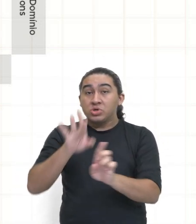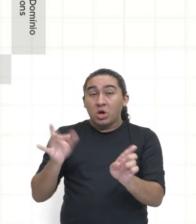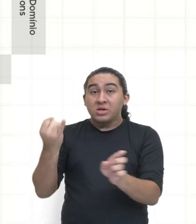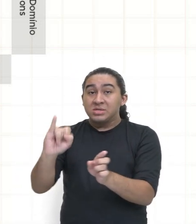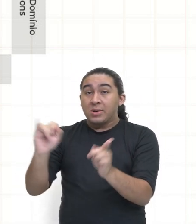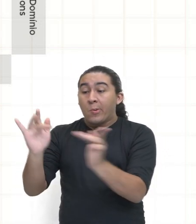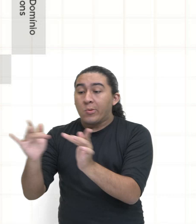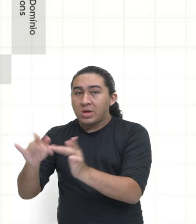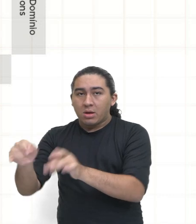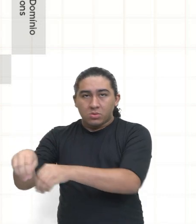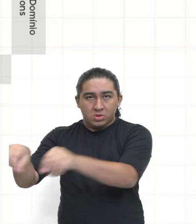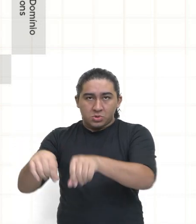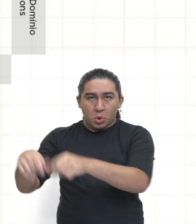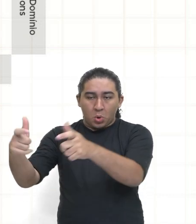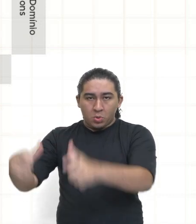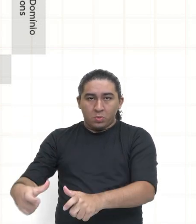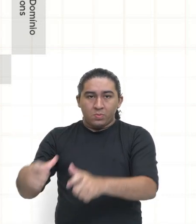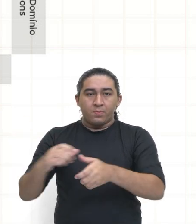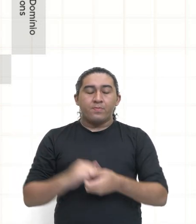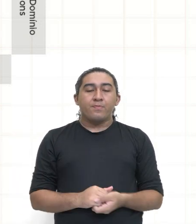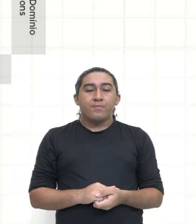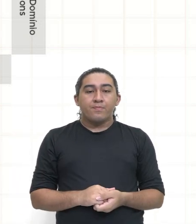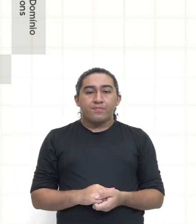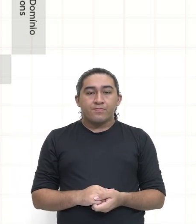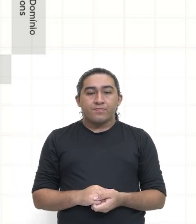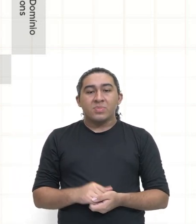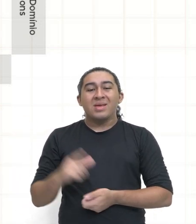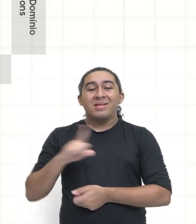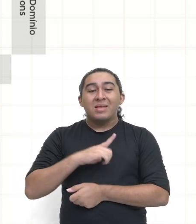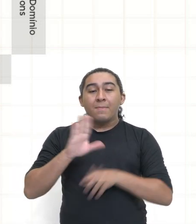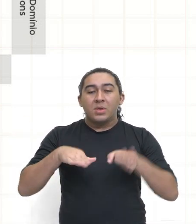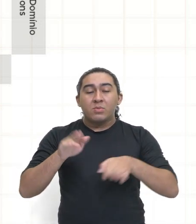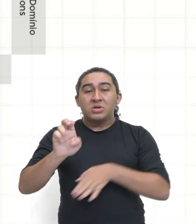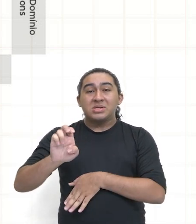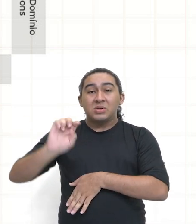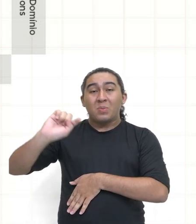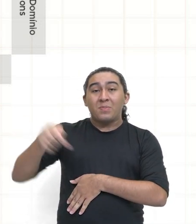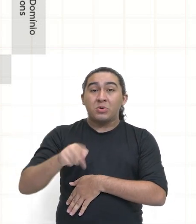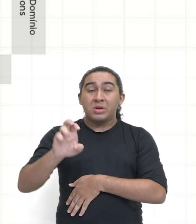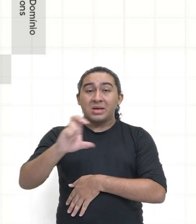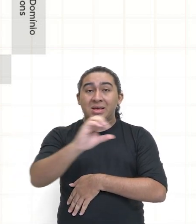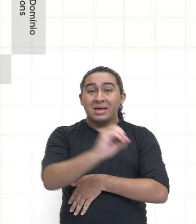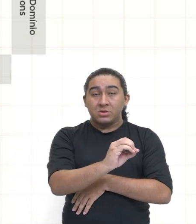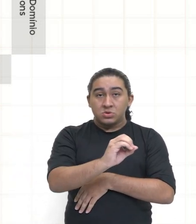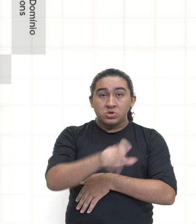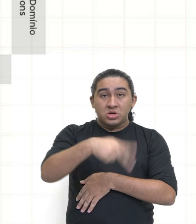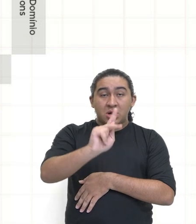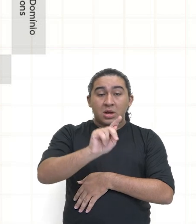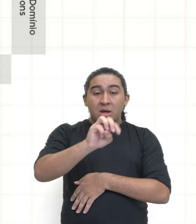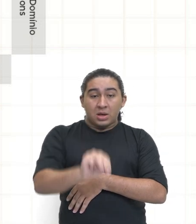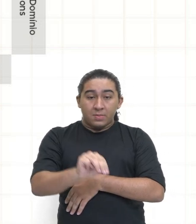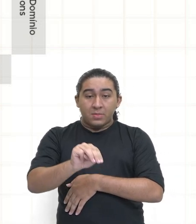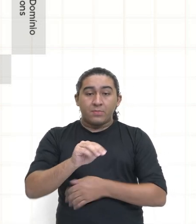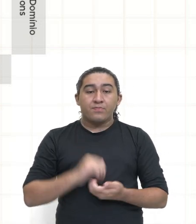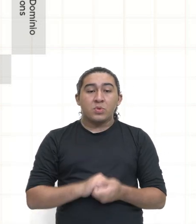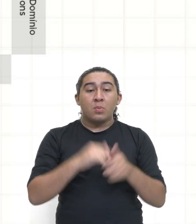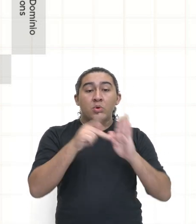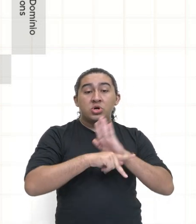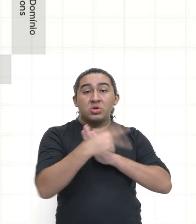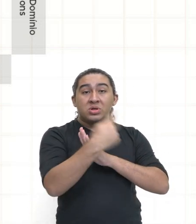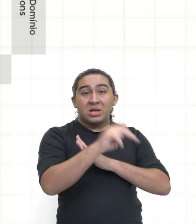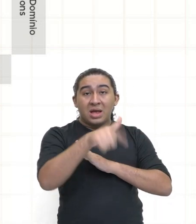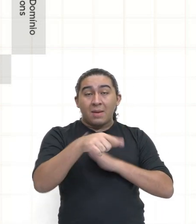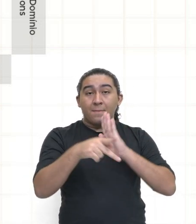alvo, certo? Alcance superior a 5.500 quilômetros, projetado principalmente